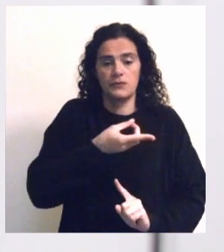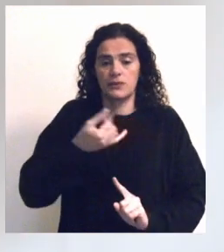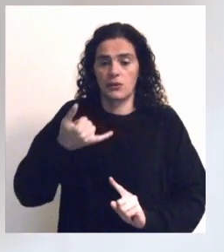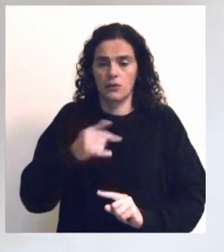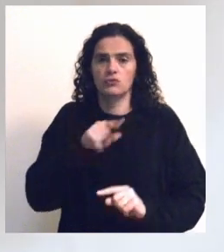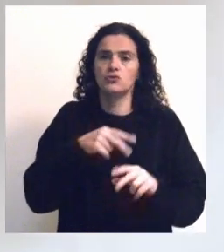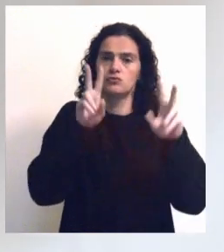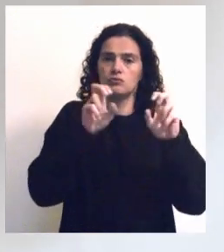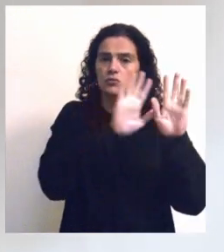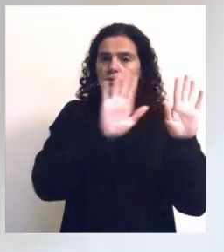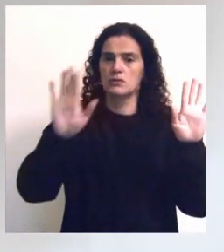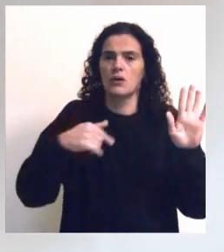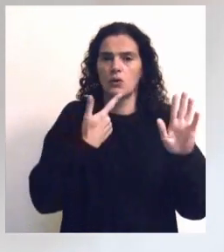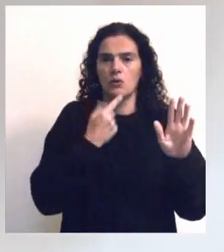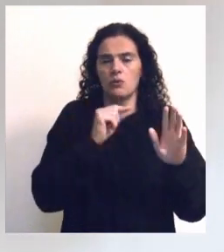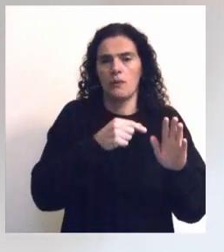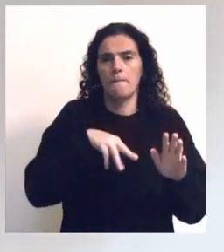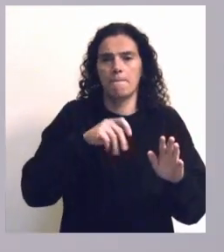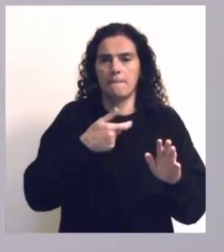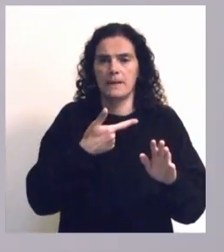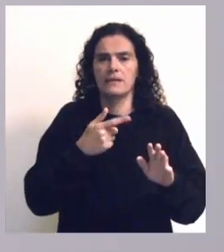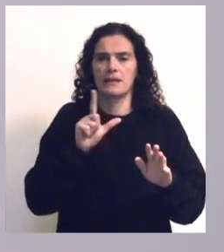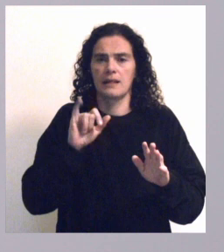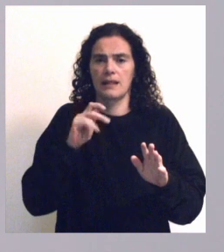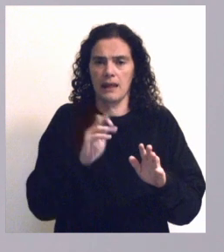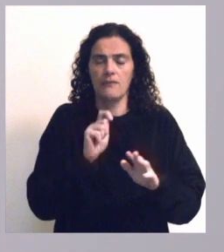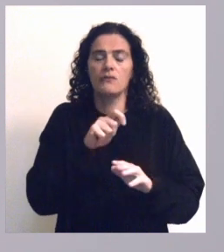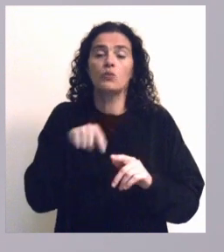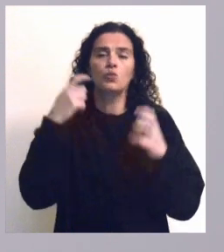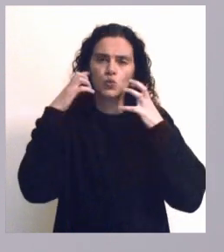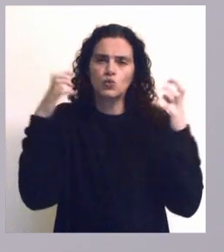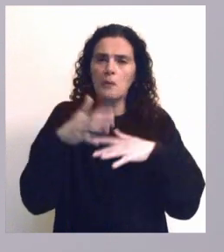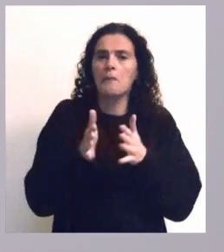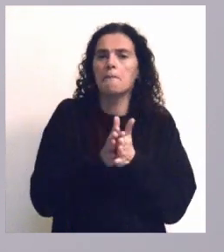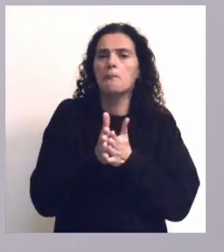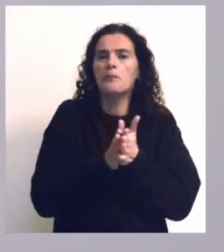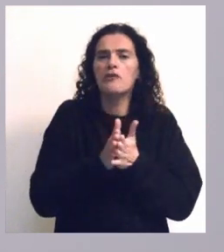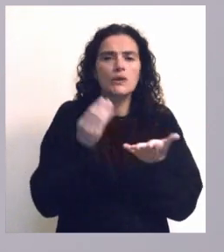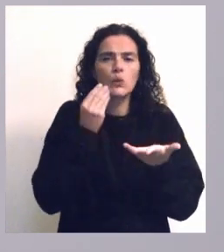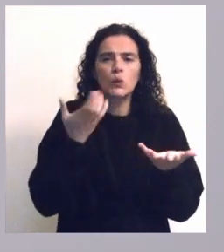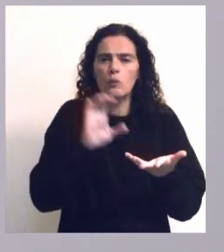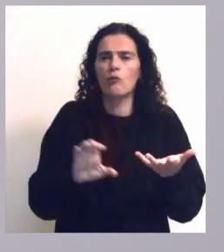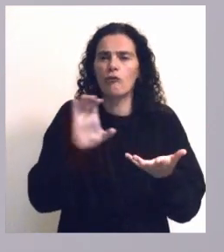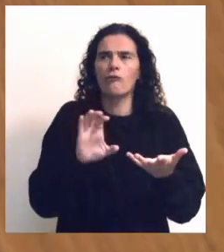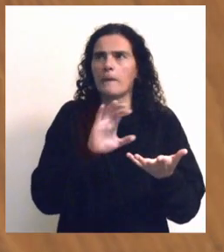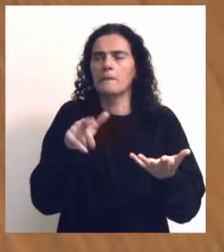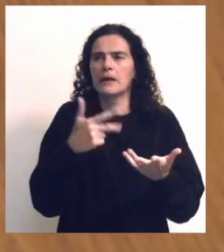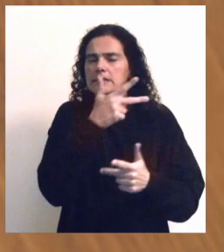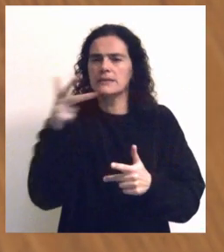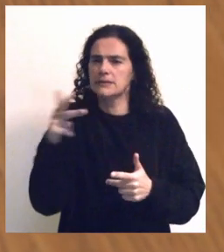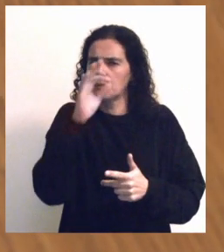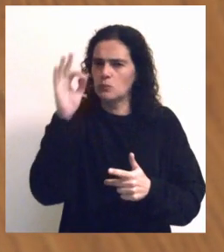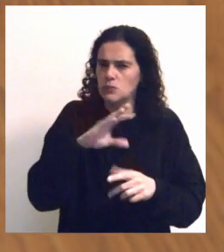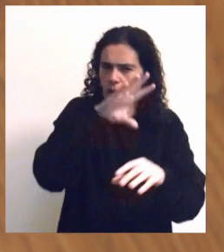numa exposição intitulada Mute Life, o som é utilizado de uma forma ainda